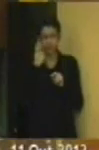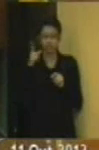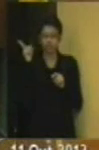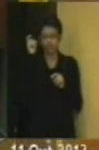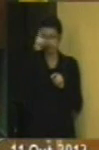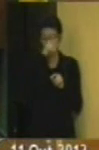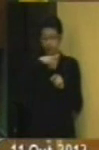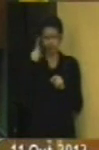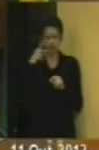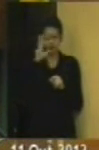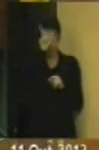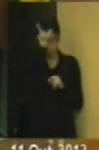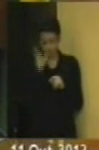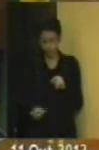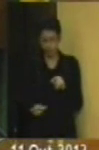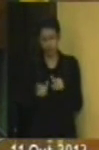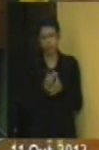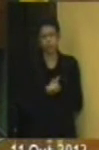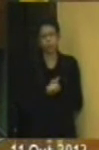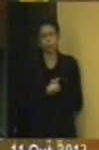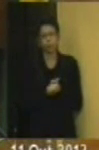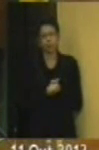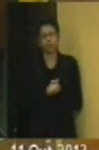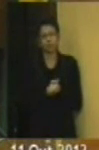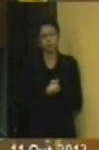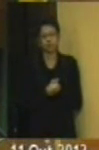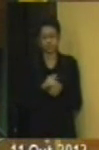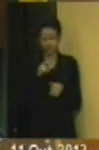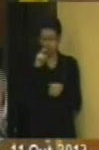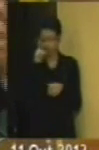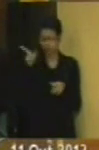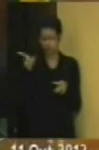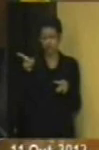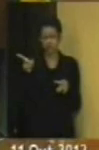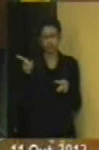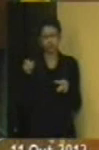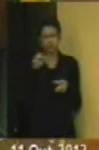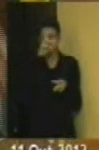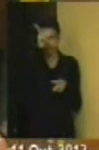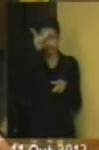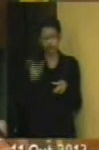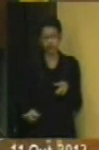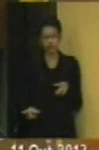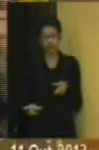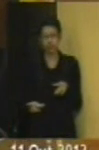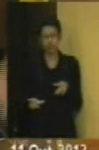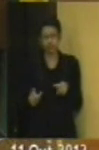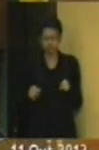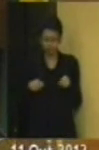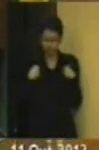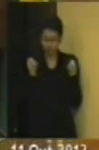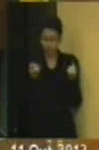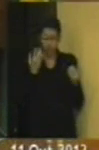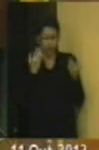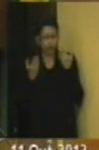por esse comportamento de vossa excelência esse comportamento arrogante prepotente esse comportamento autoritário e querer